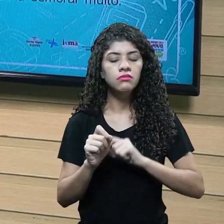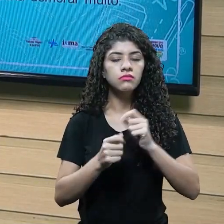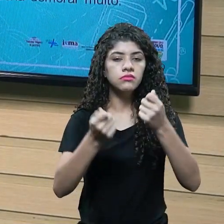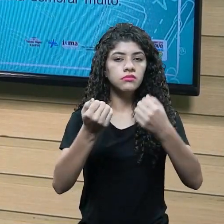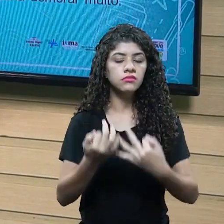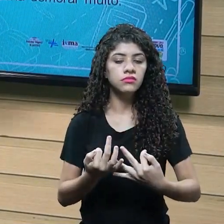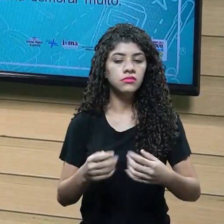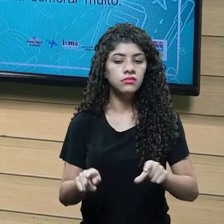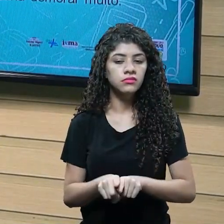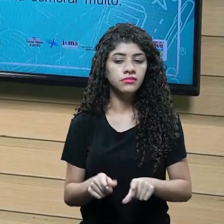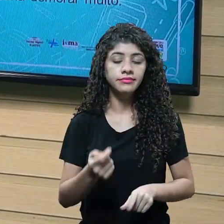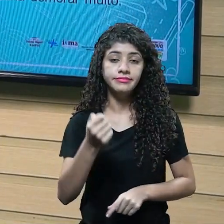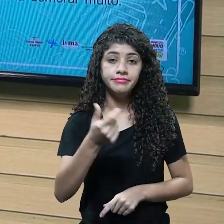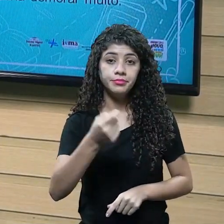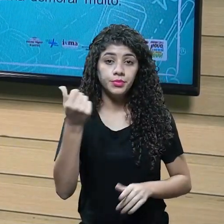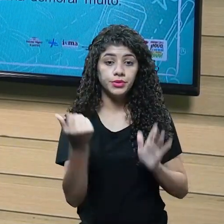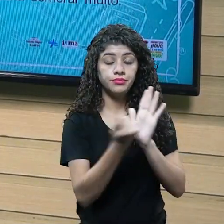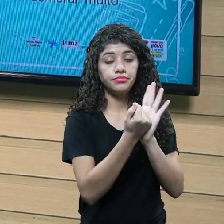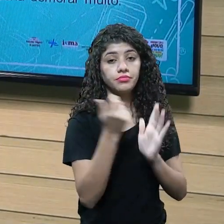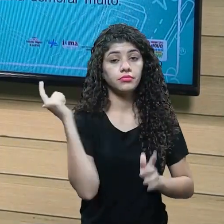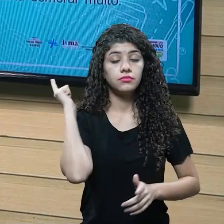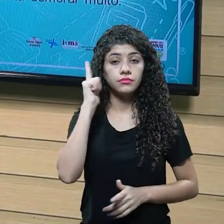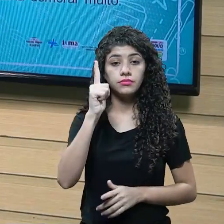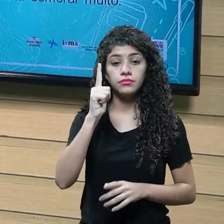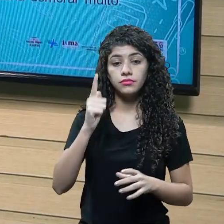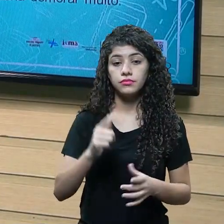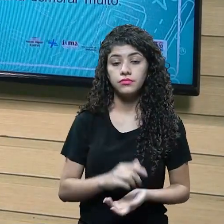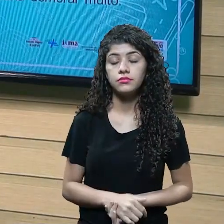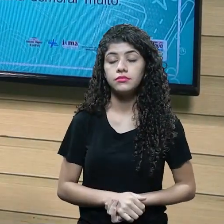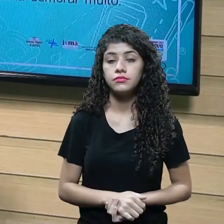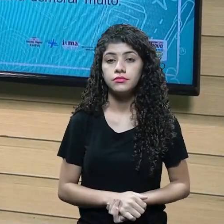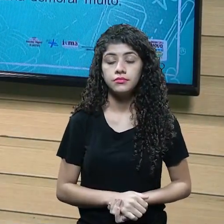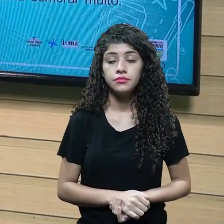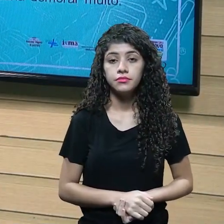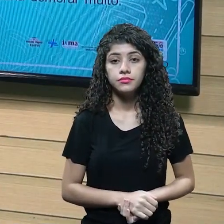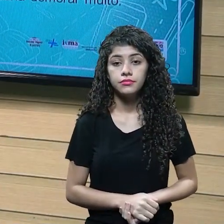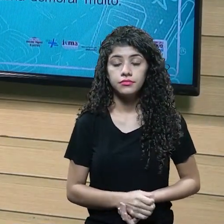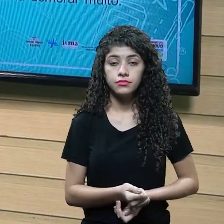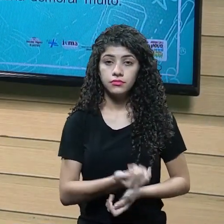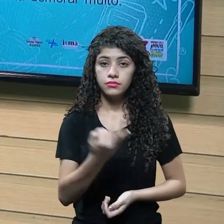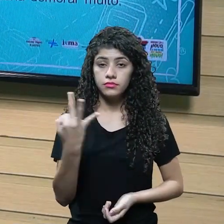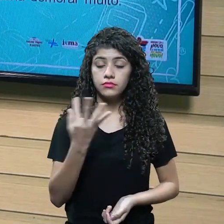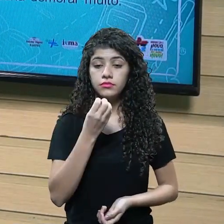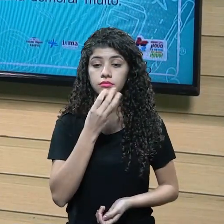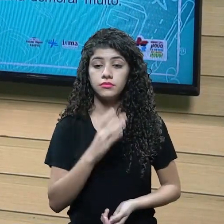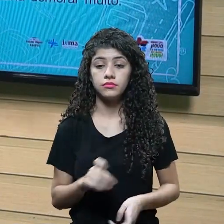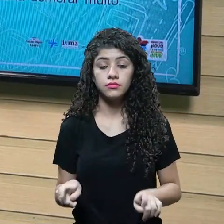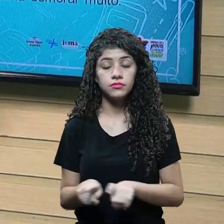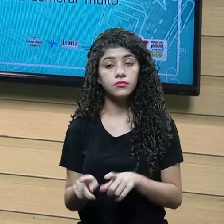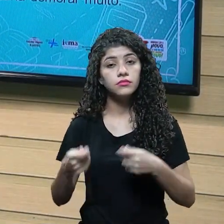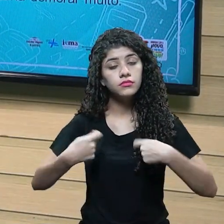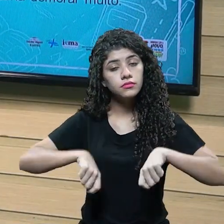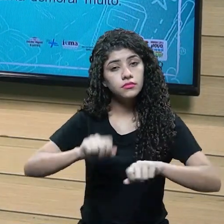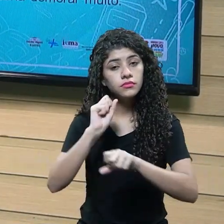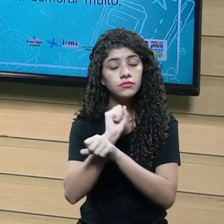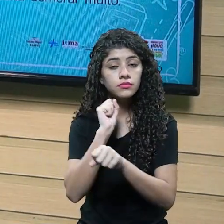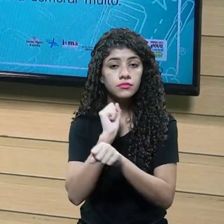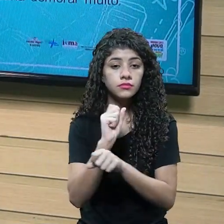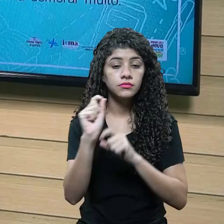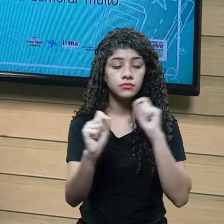as poucas marcas para conseguir efetuar o pedido aceitável, se fosse adquirir de indústria. E outro ponto, além de precisar esperar o prazo de transporte, ou seja,